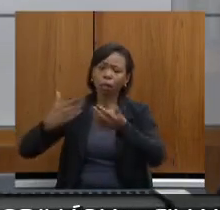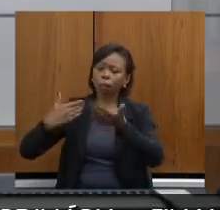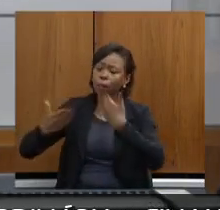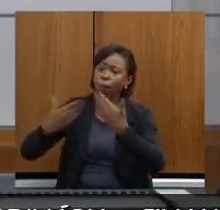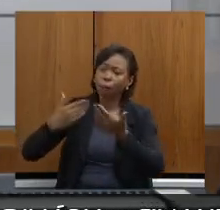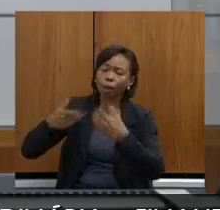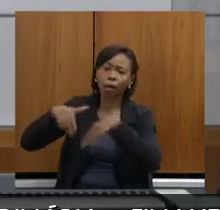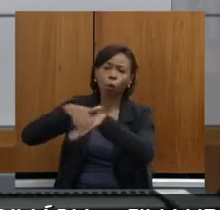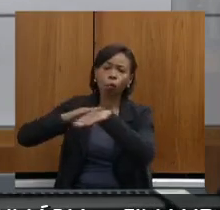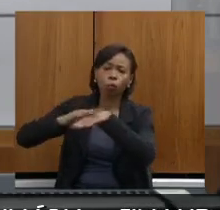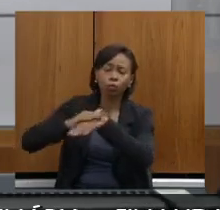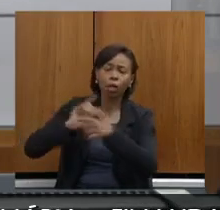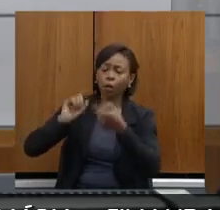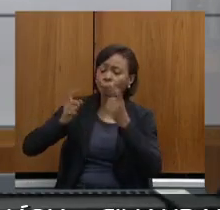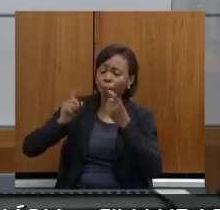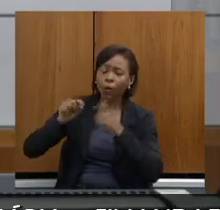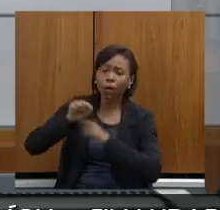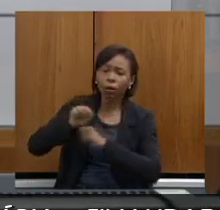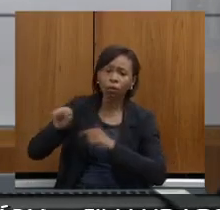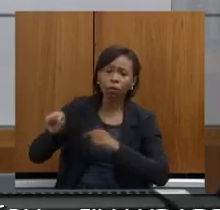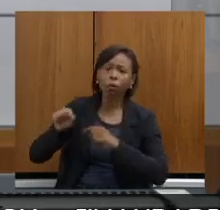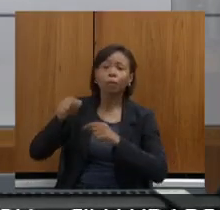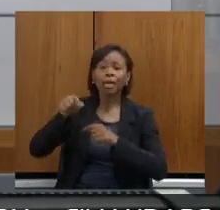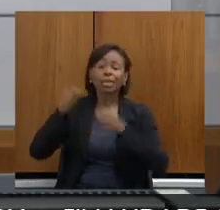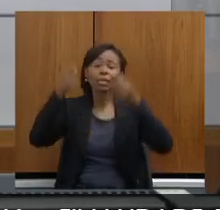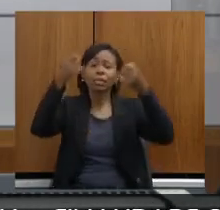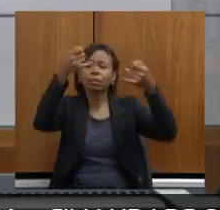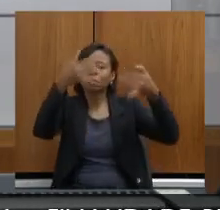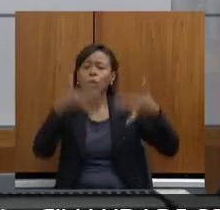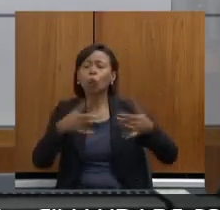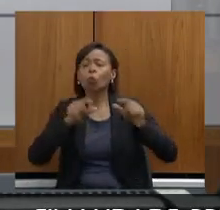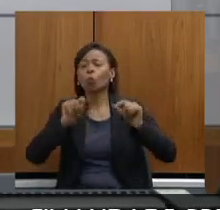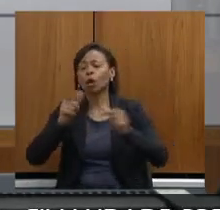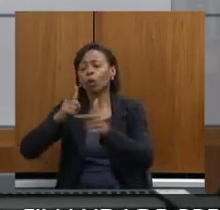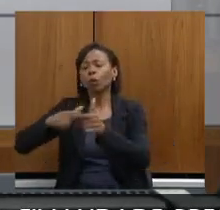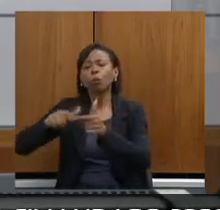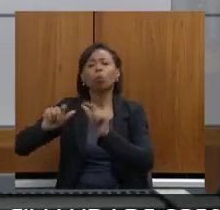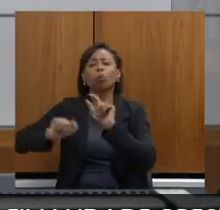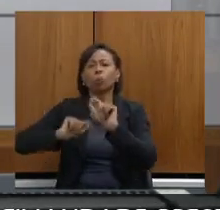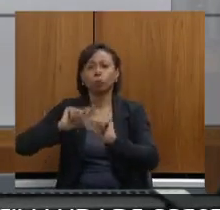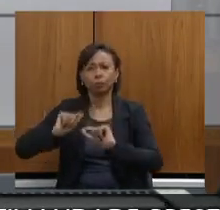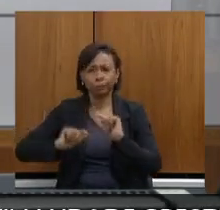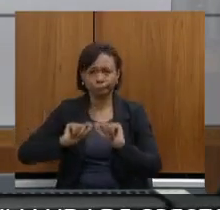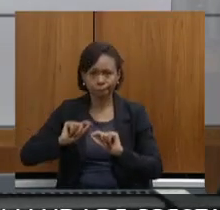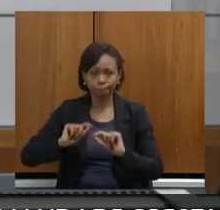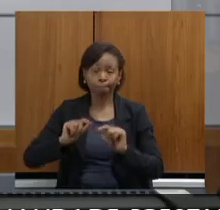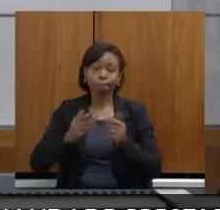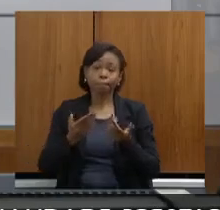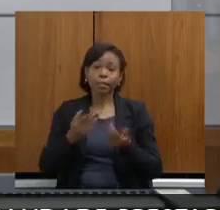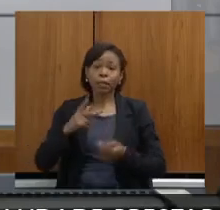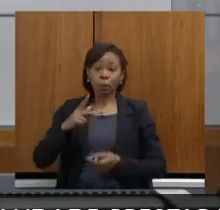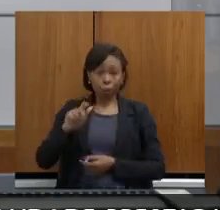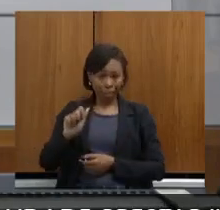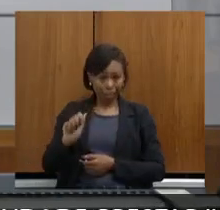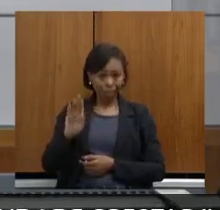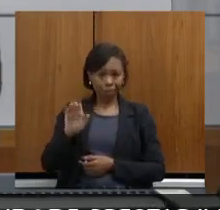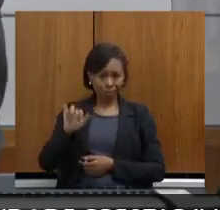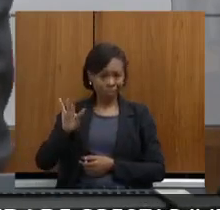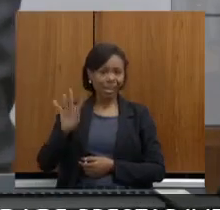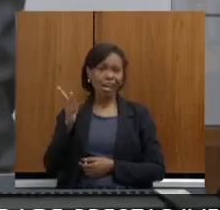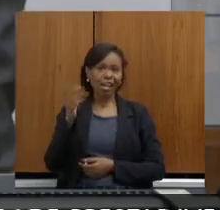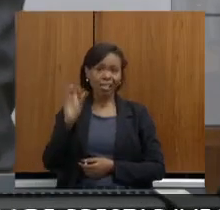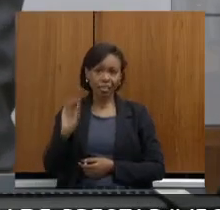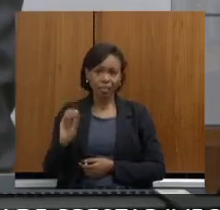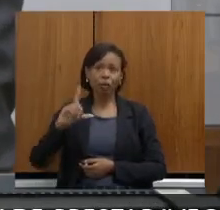pessoal para que eles pudessem clarear para senhora que que tá acontecendo tá E e lá no piabetinha lá